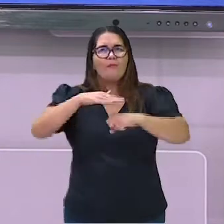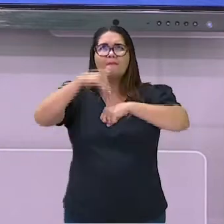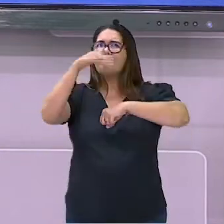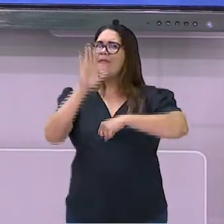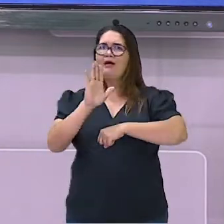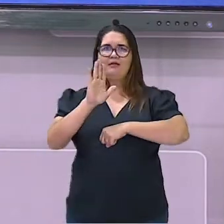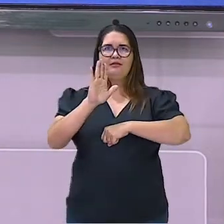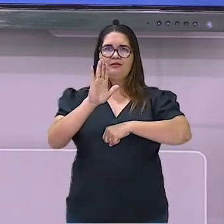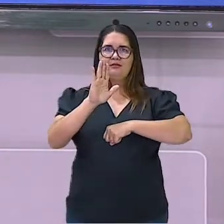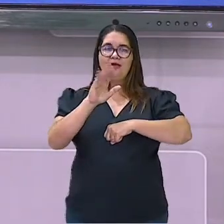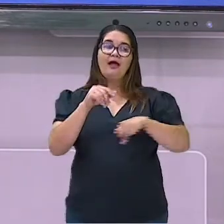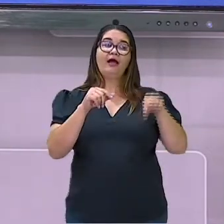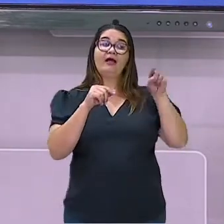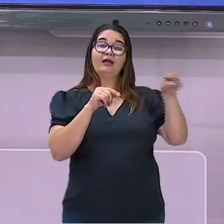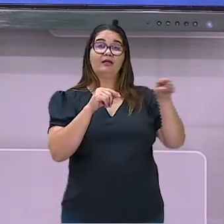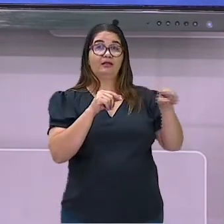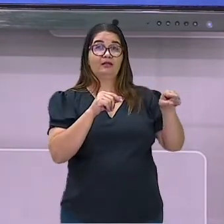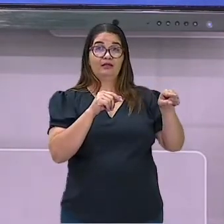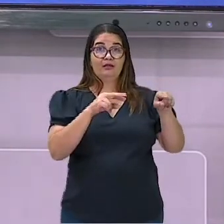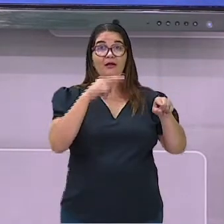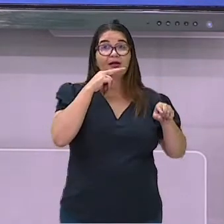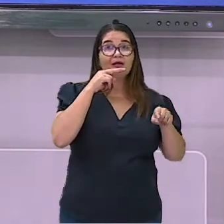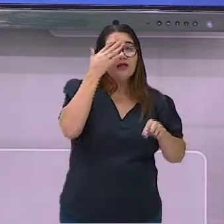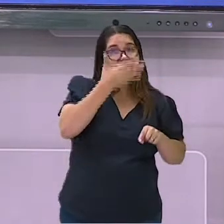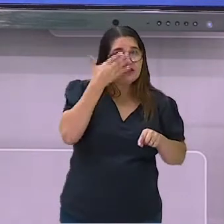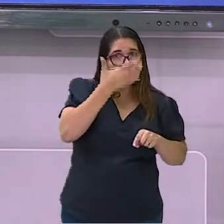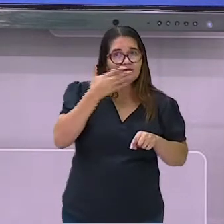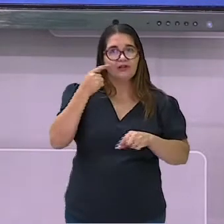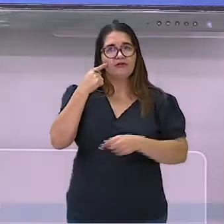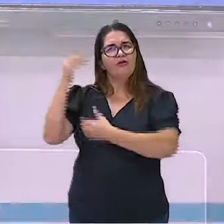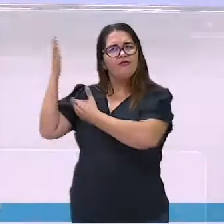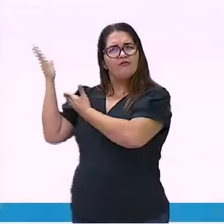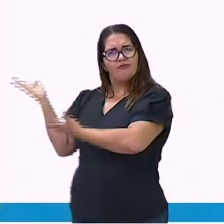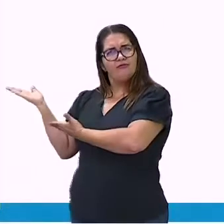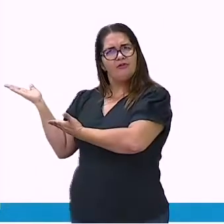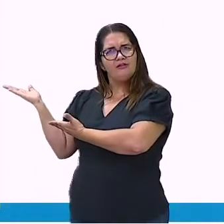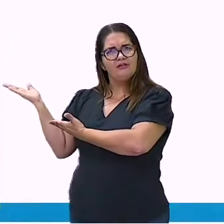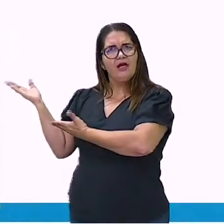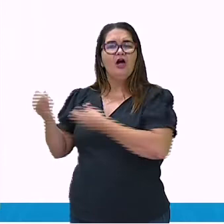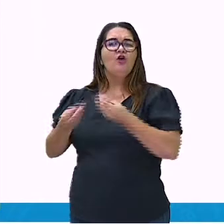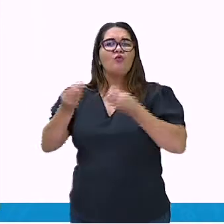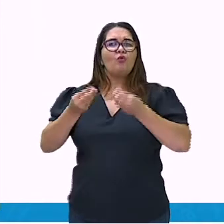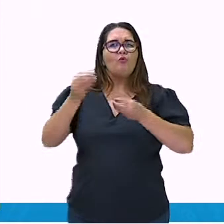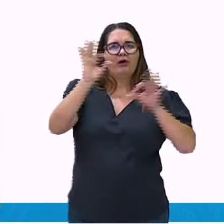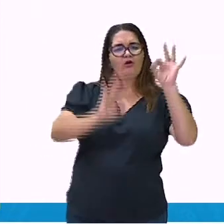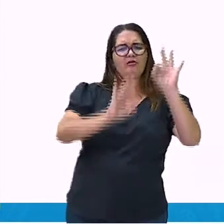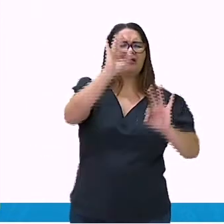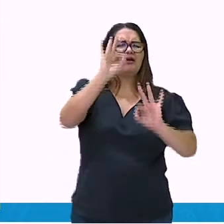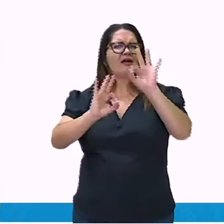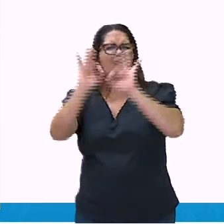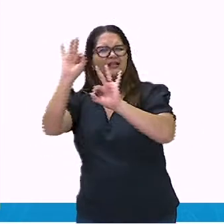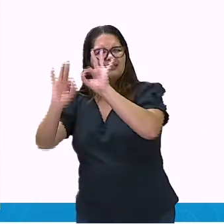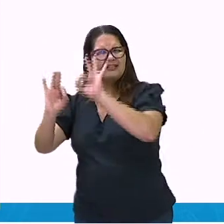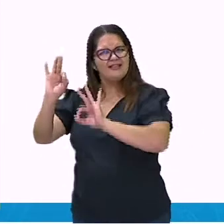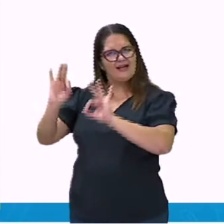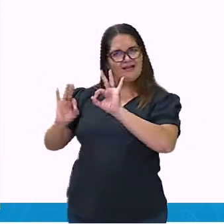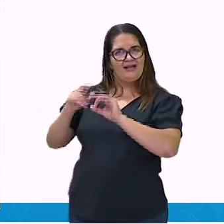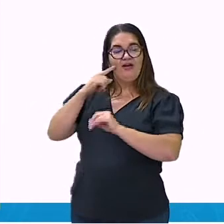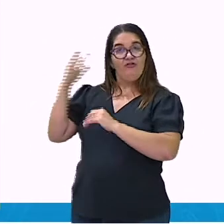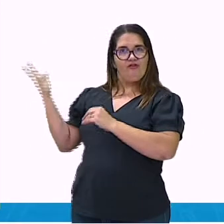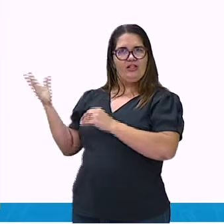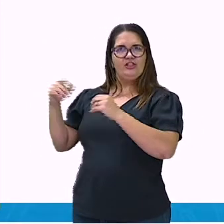plantation. Olha, o funcionamento do engenho. Olha que imagem linda. A casa